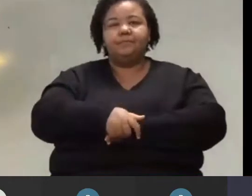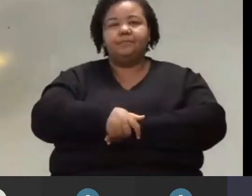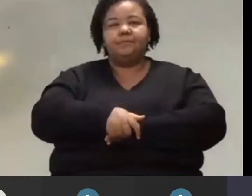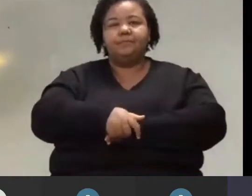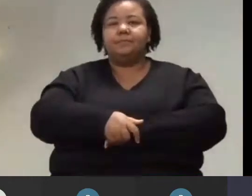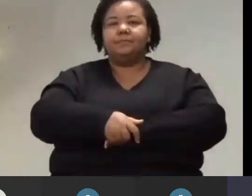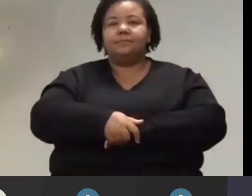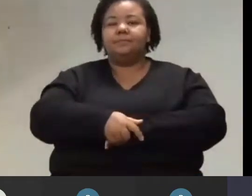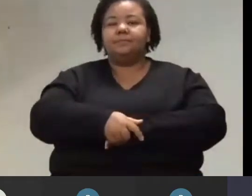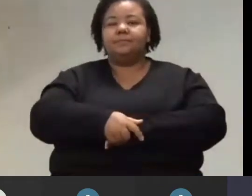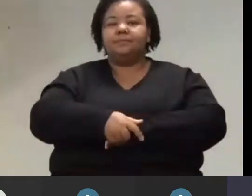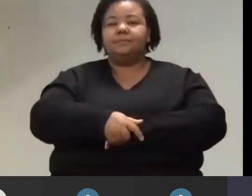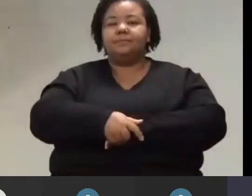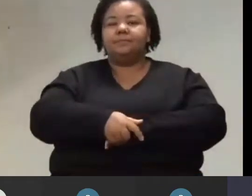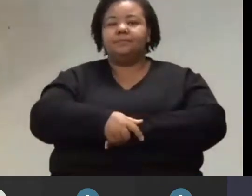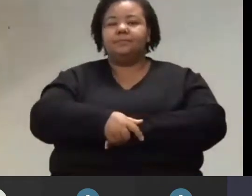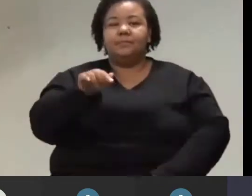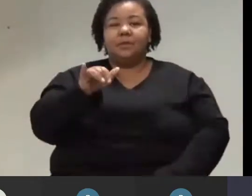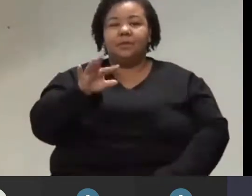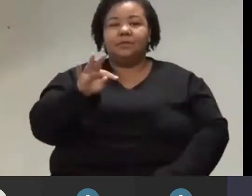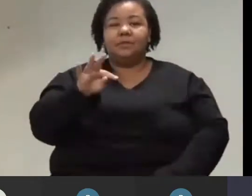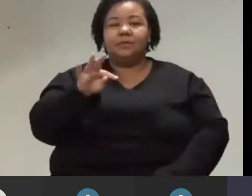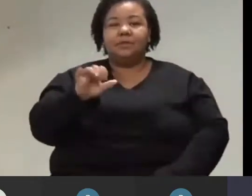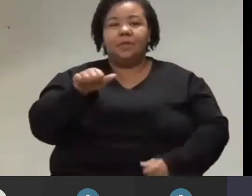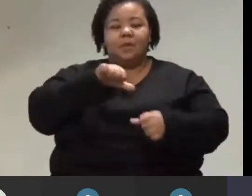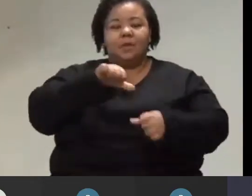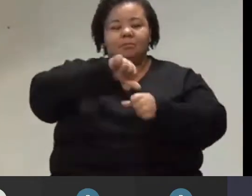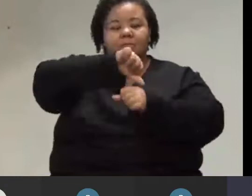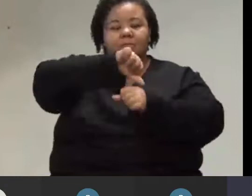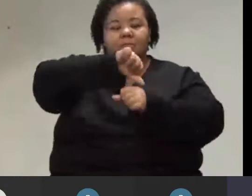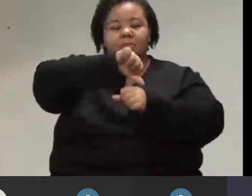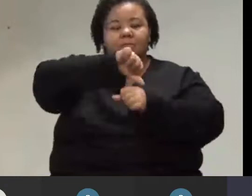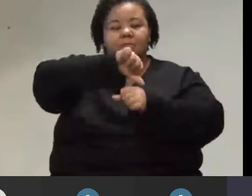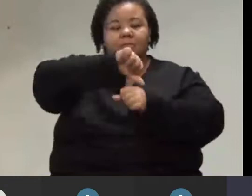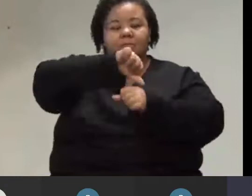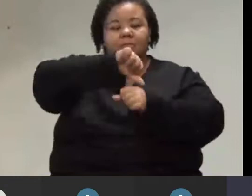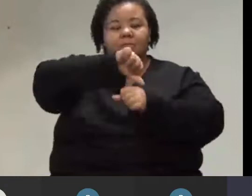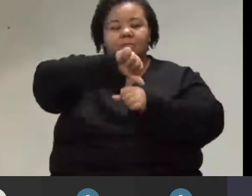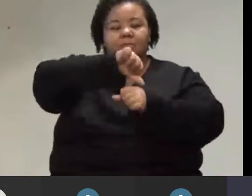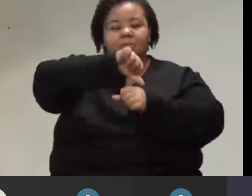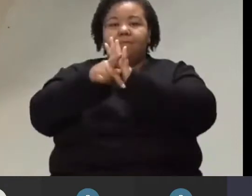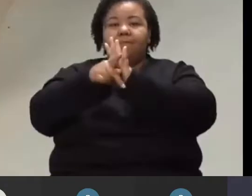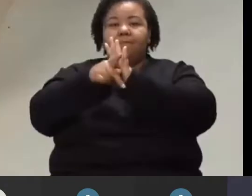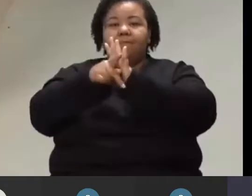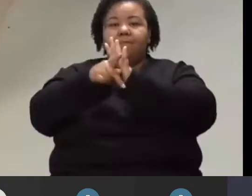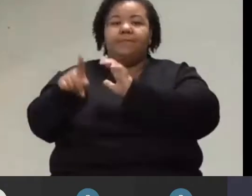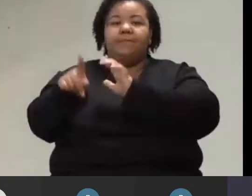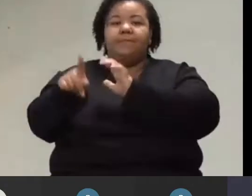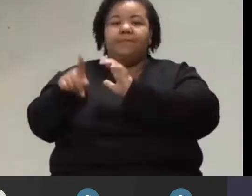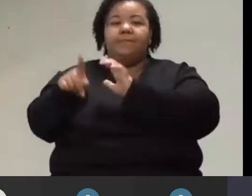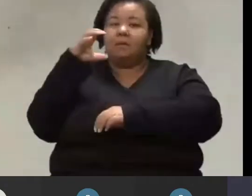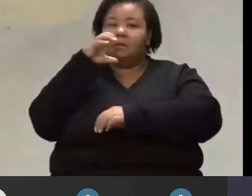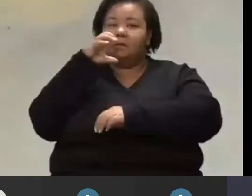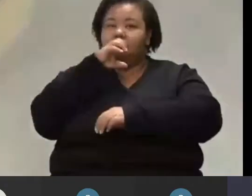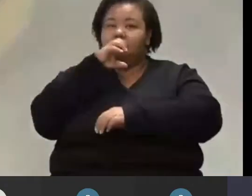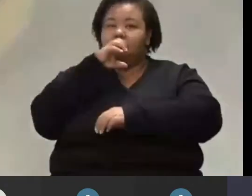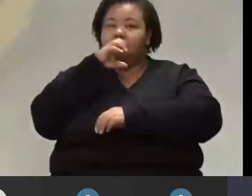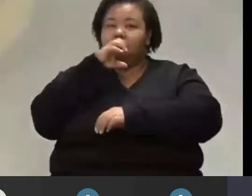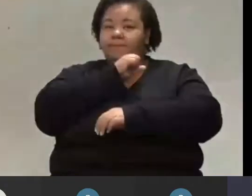Essa é uma fita adesiva especial para a autoclave. É uma fita especial para